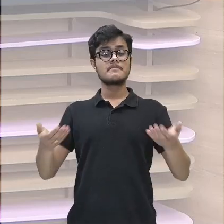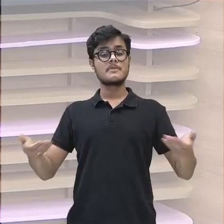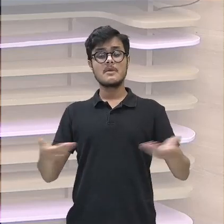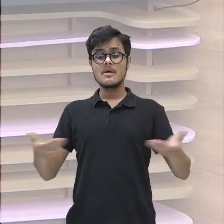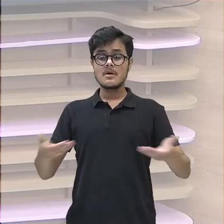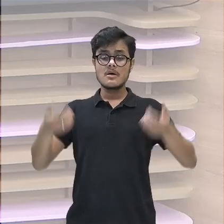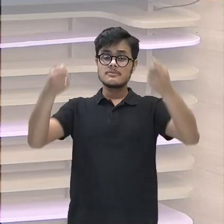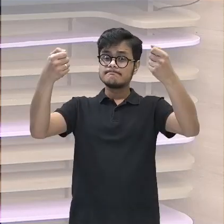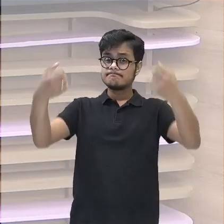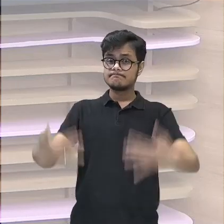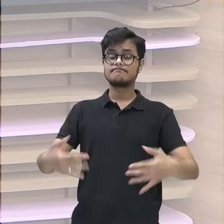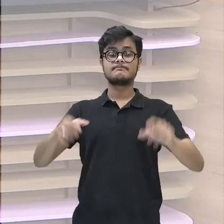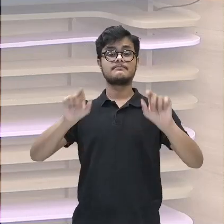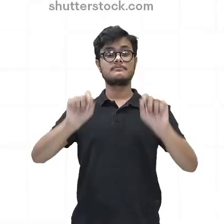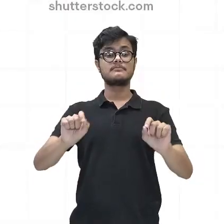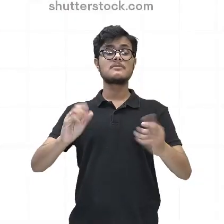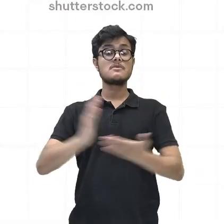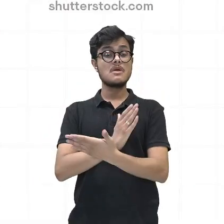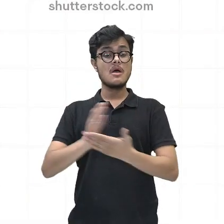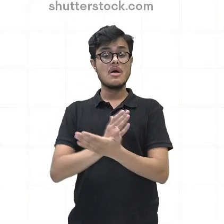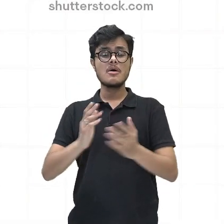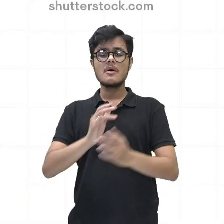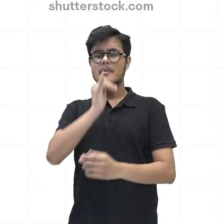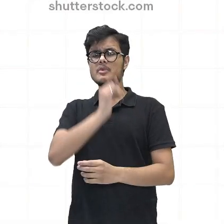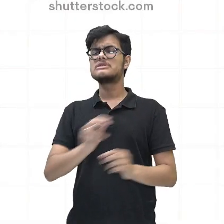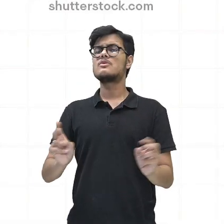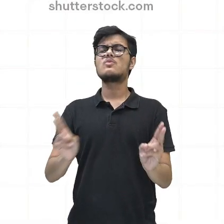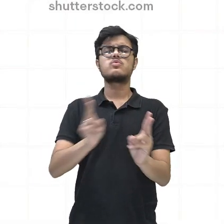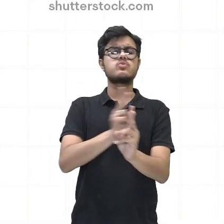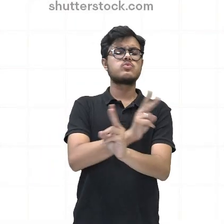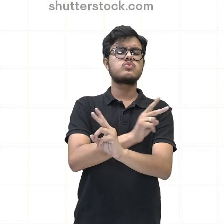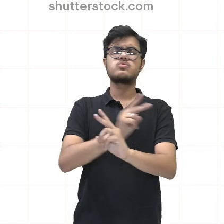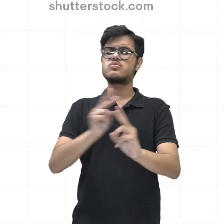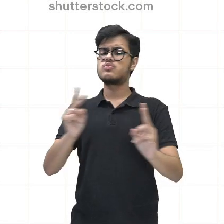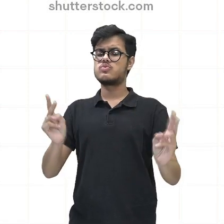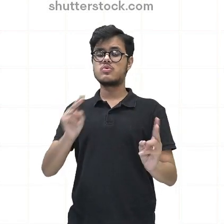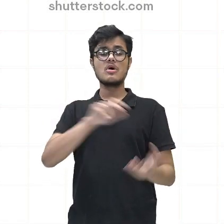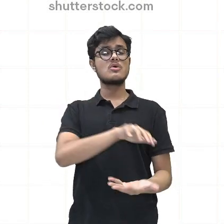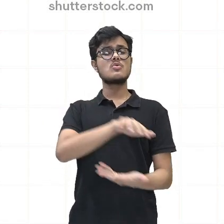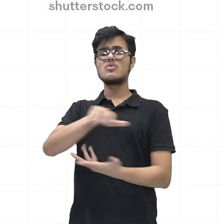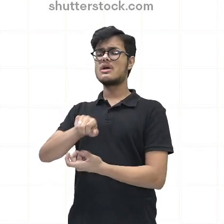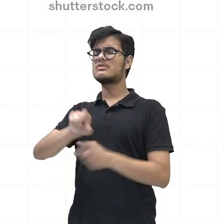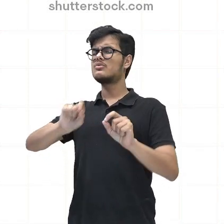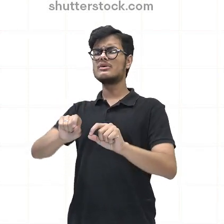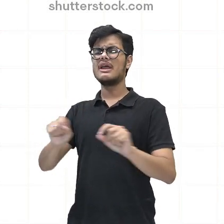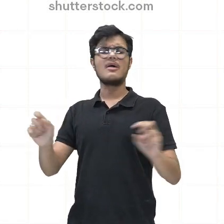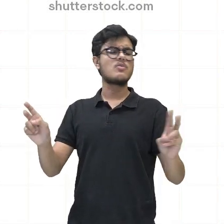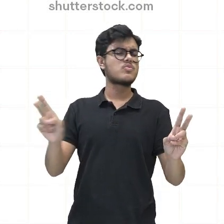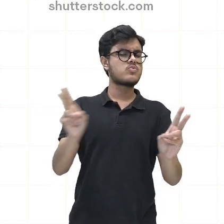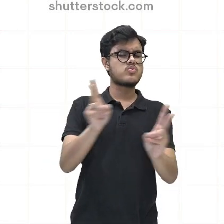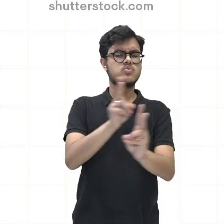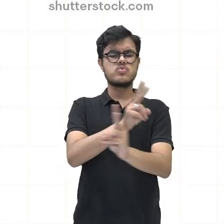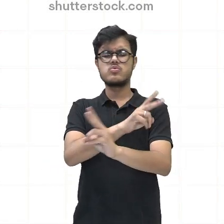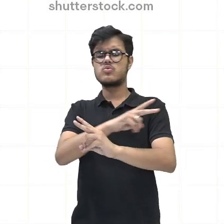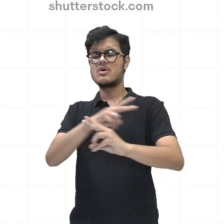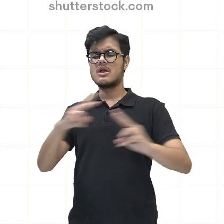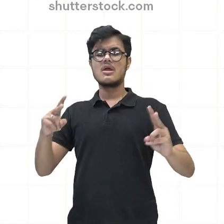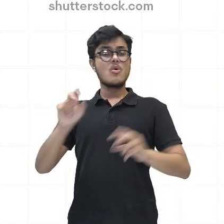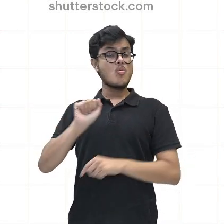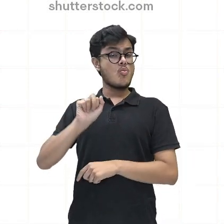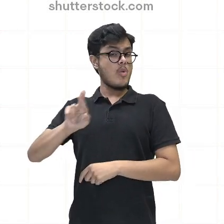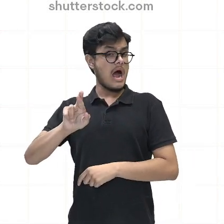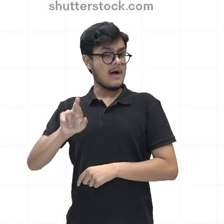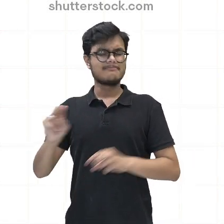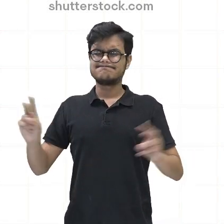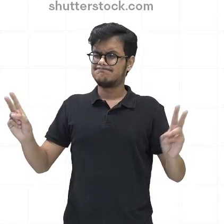também sobre a influência das massas de ar no Brasil. O que são as massas de ar? As massas de ar são grandes volumes